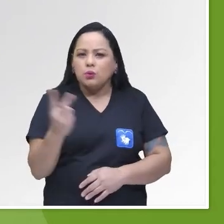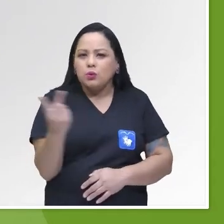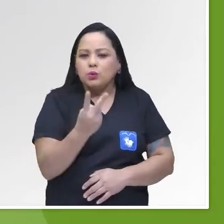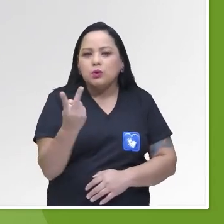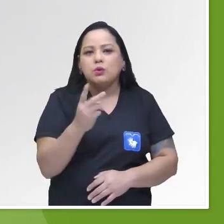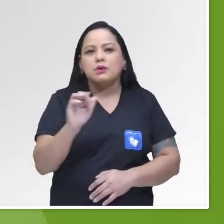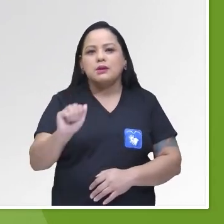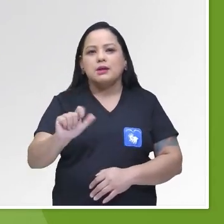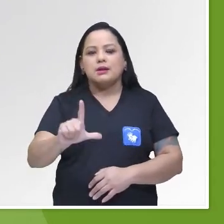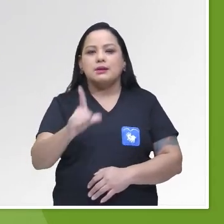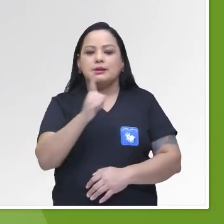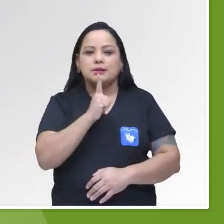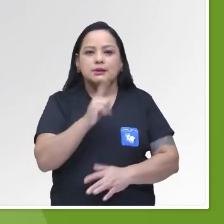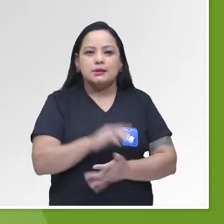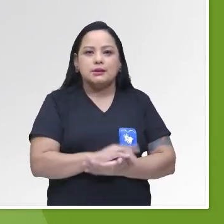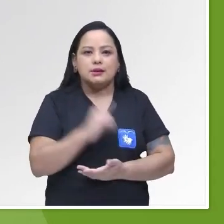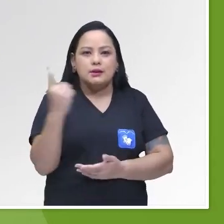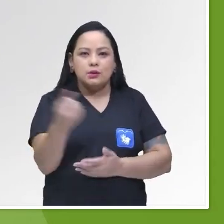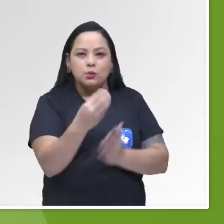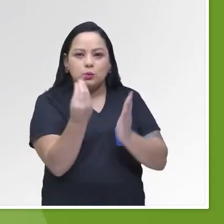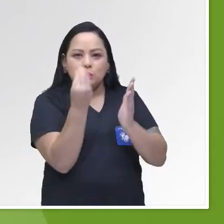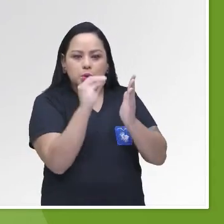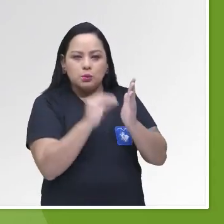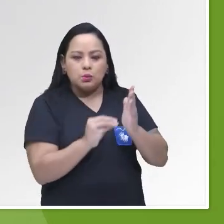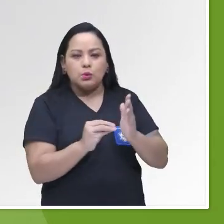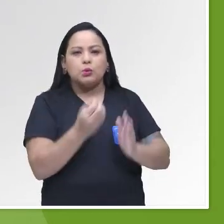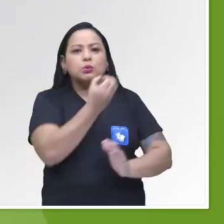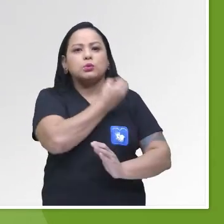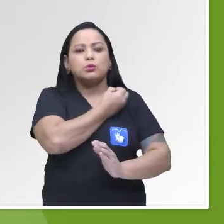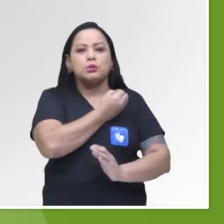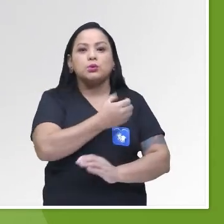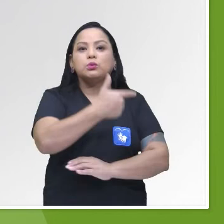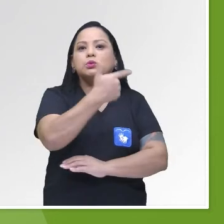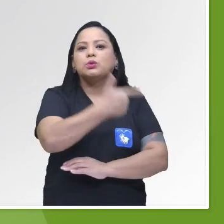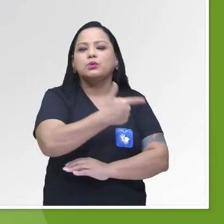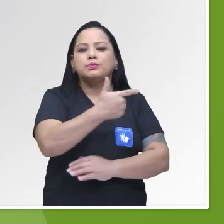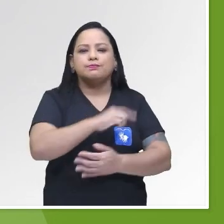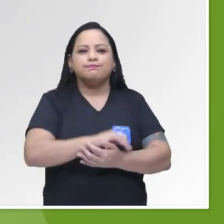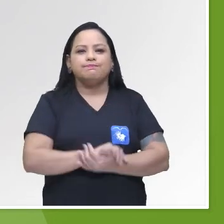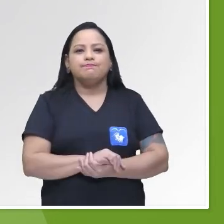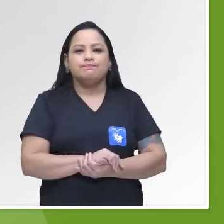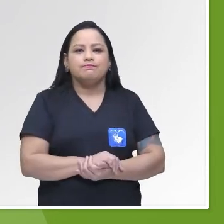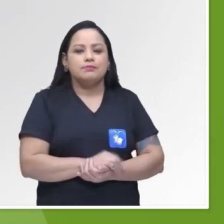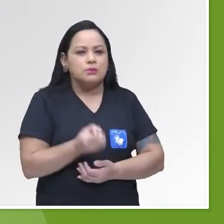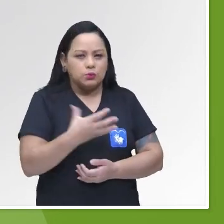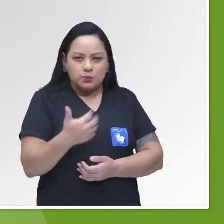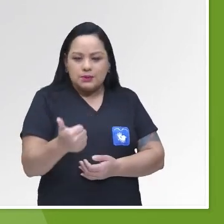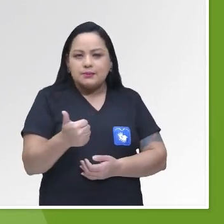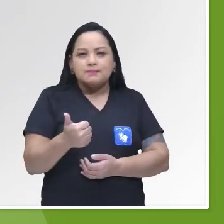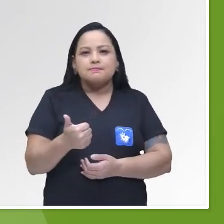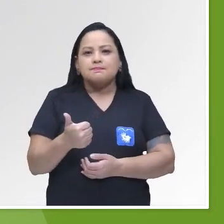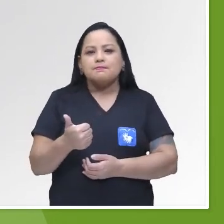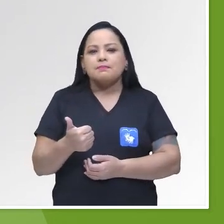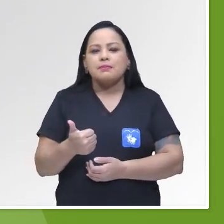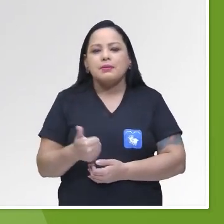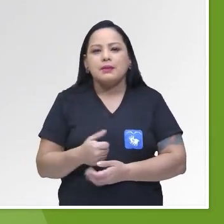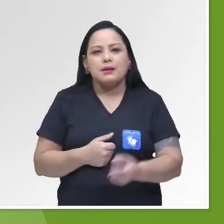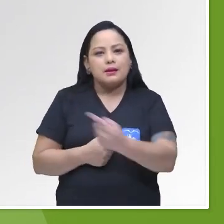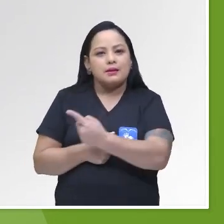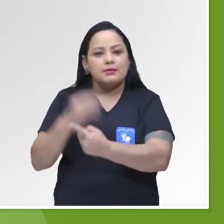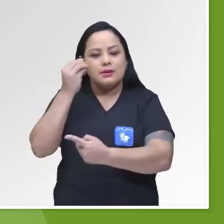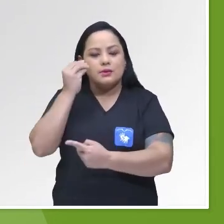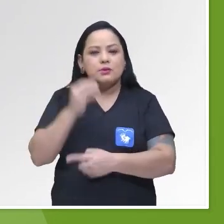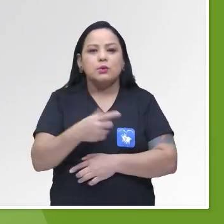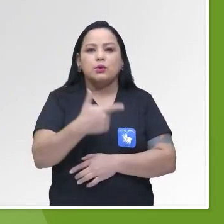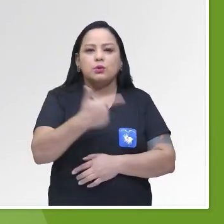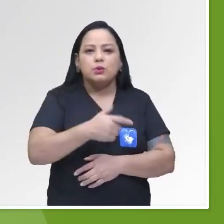alumínios, eu vou colocar aqui o coeficiente 2, aqui, ó. Tudo bem, gente? Olha aí. Fica